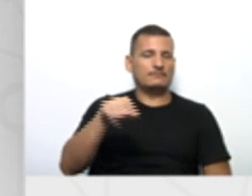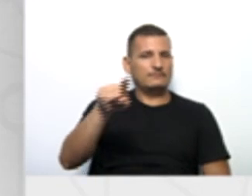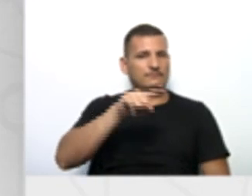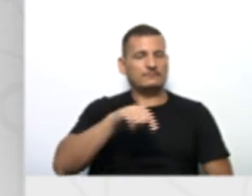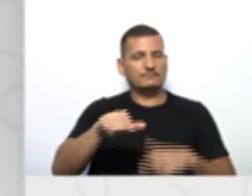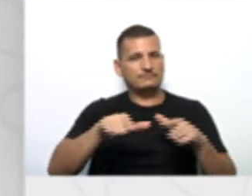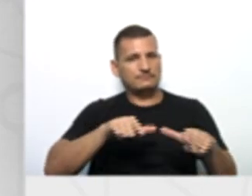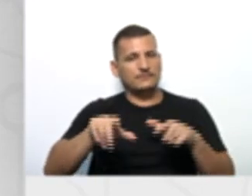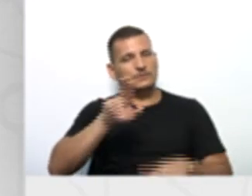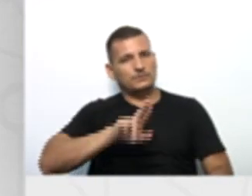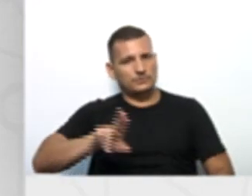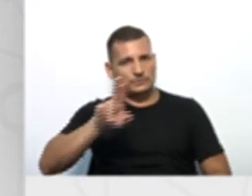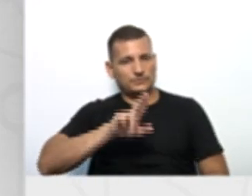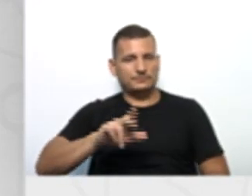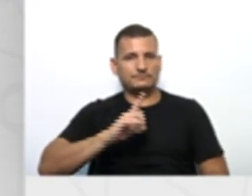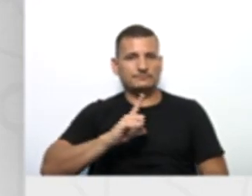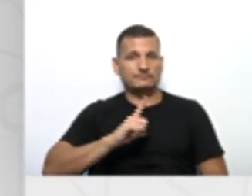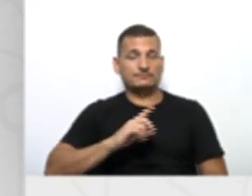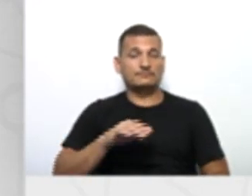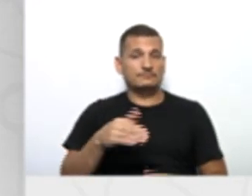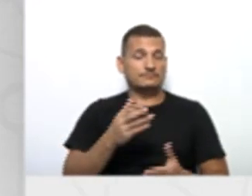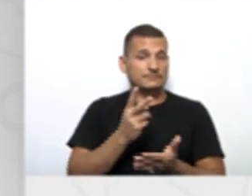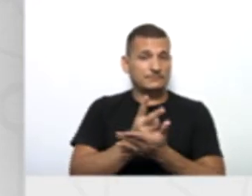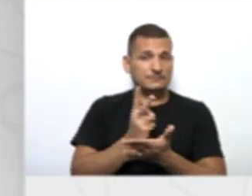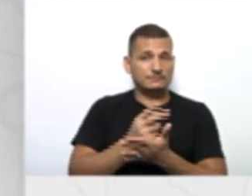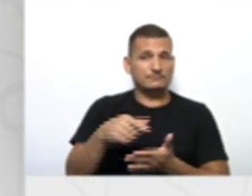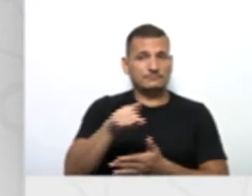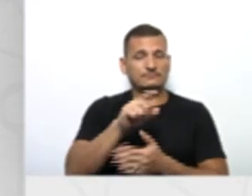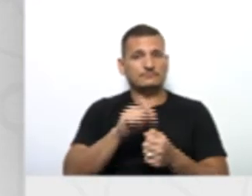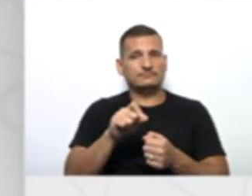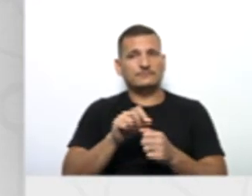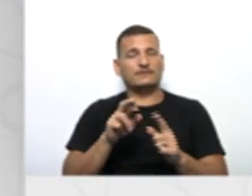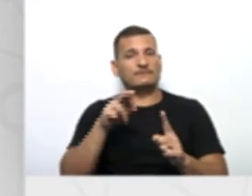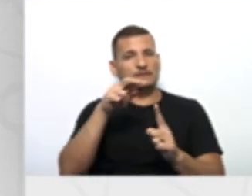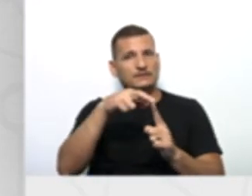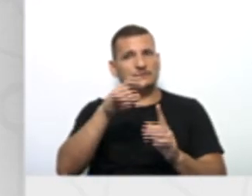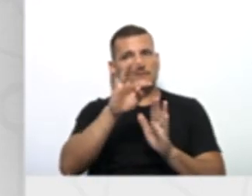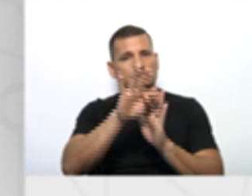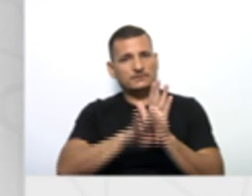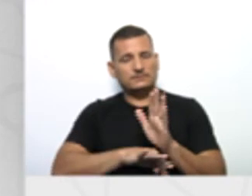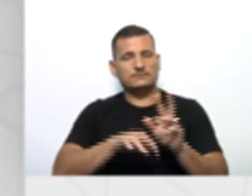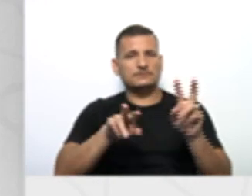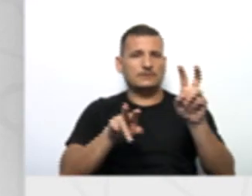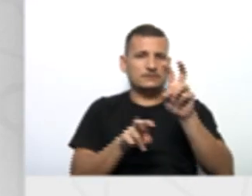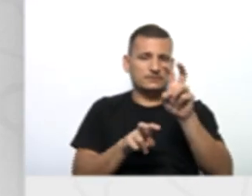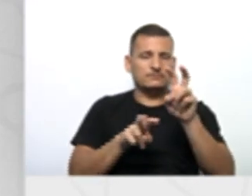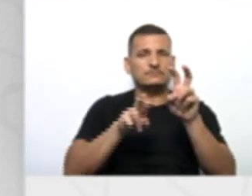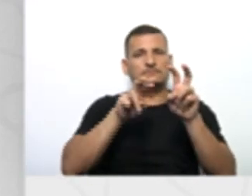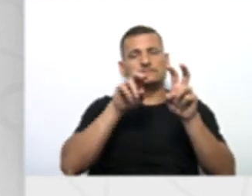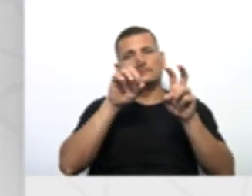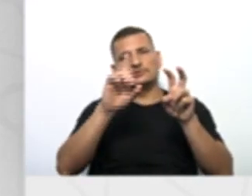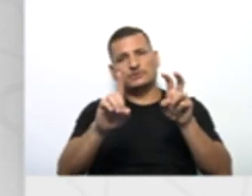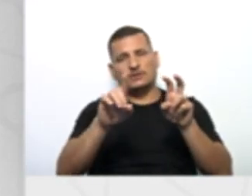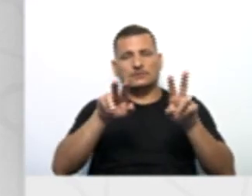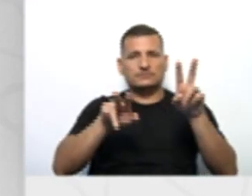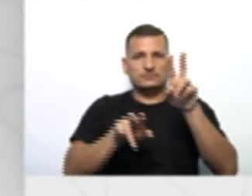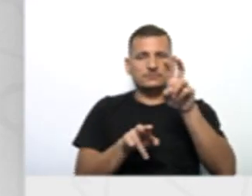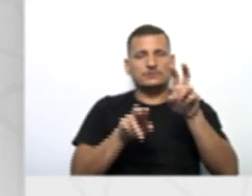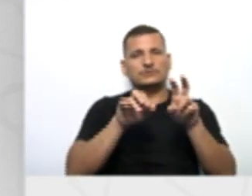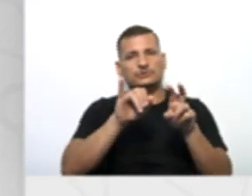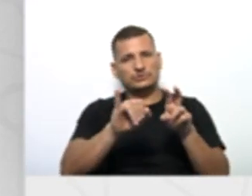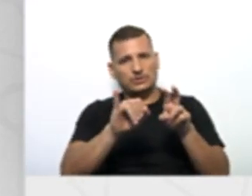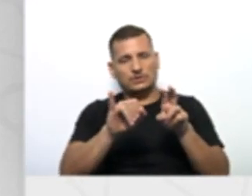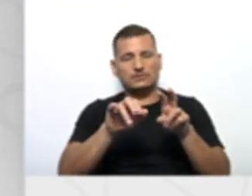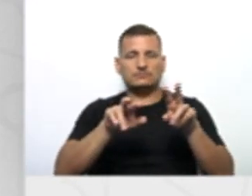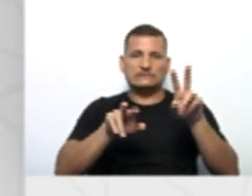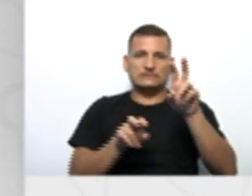utilizar bastante. Então, sempre que vocês fazem aquela referência lá no texto, faz uma citação direta curta, uma citação direta longa, você